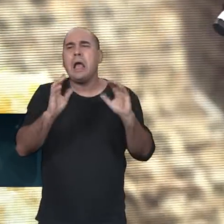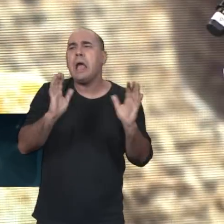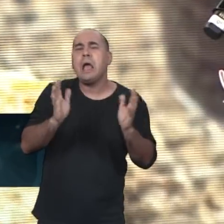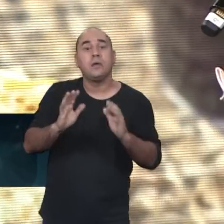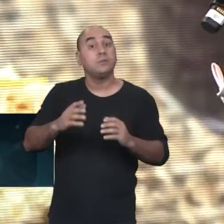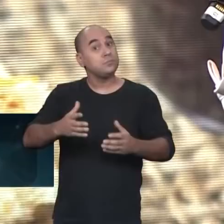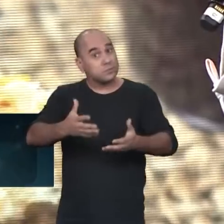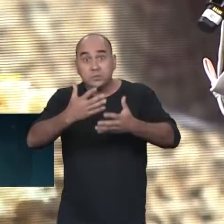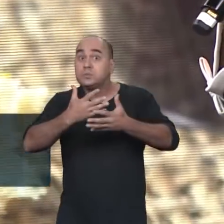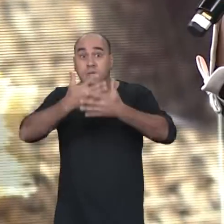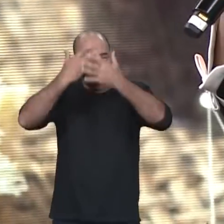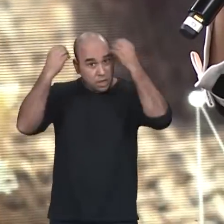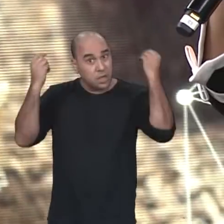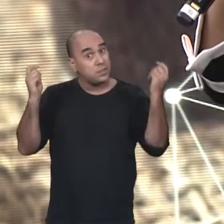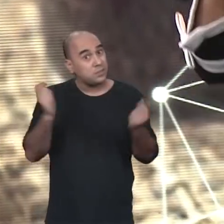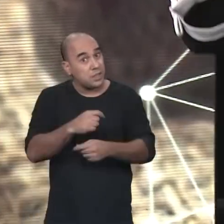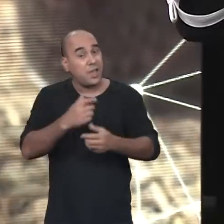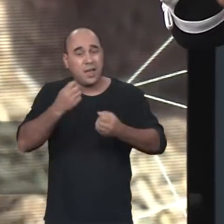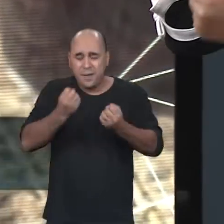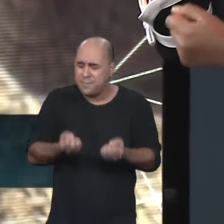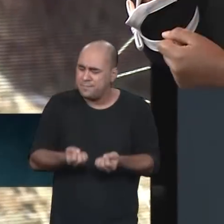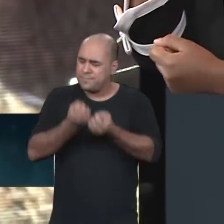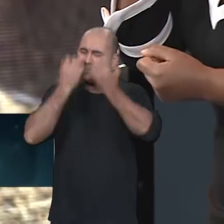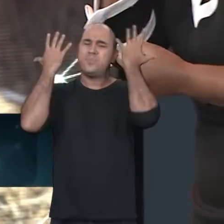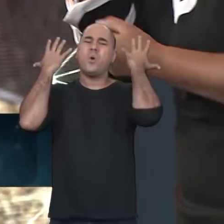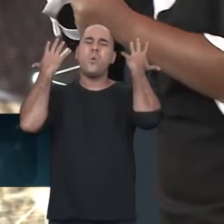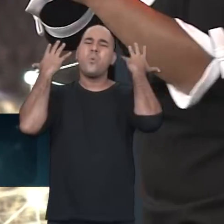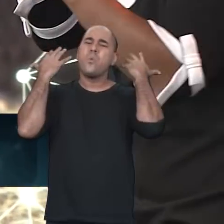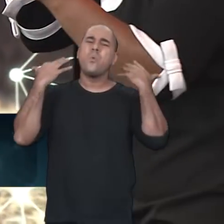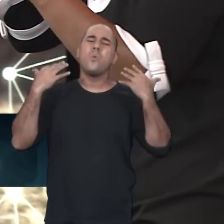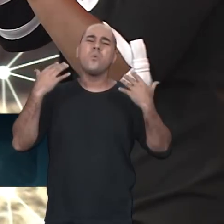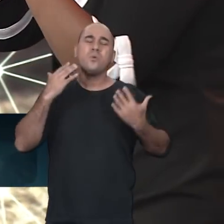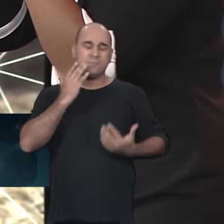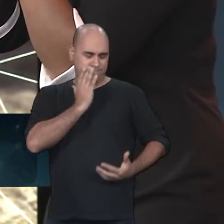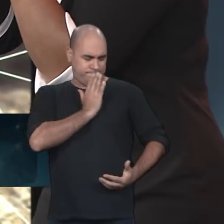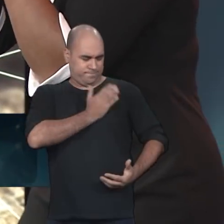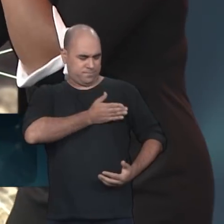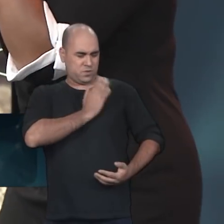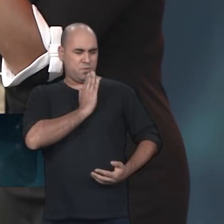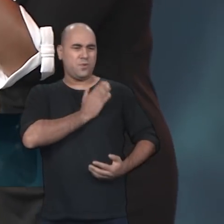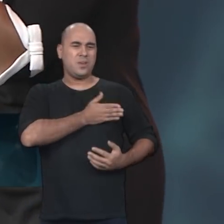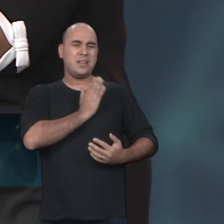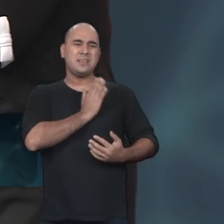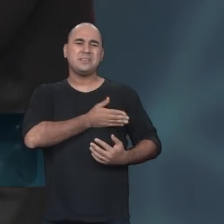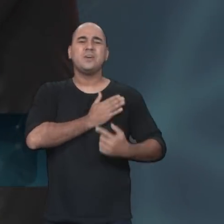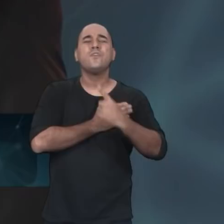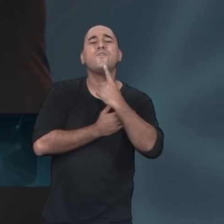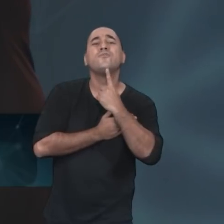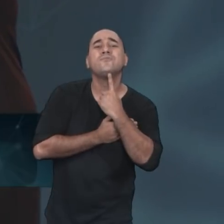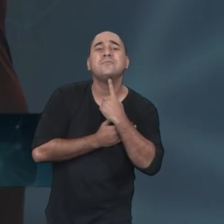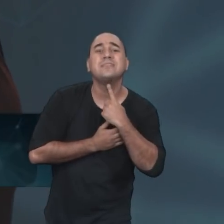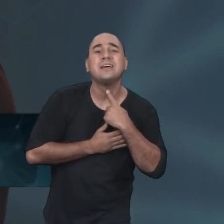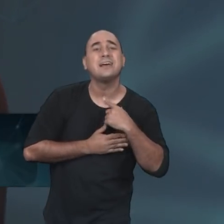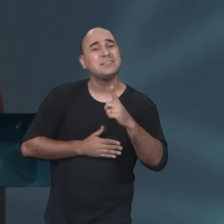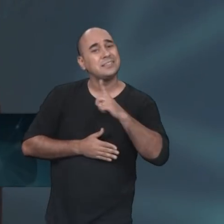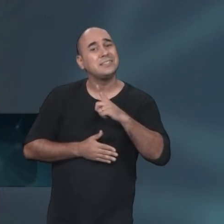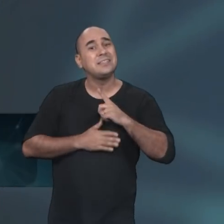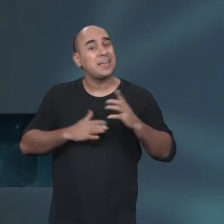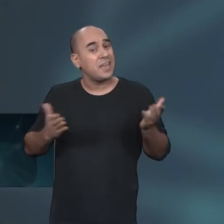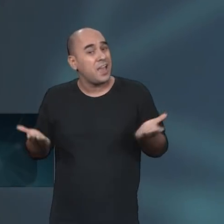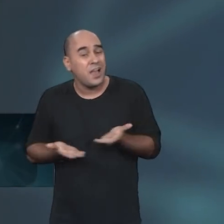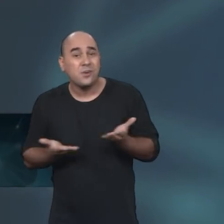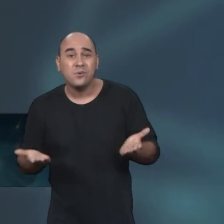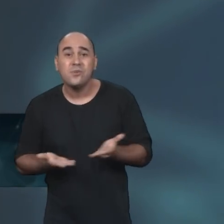coração falar, não adies nada mais.